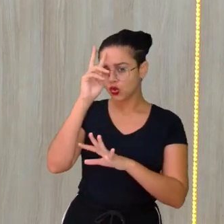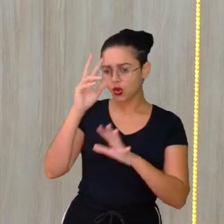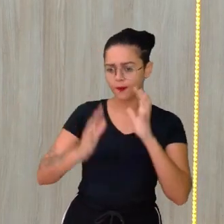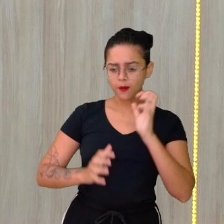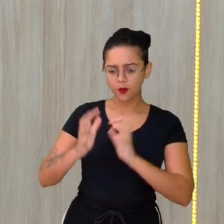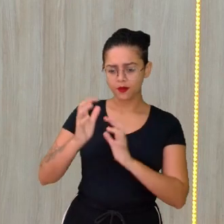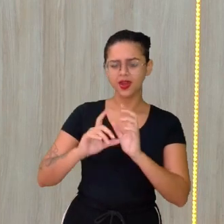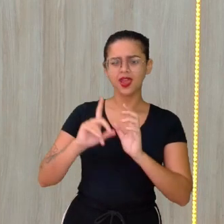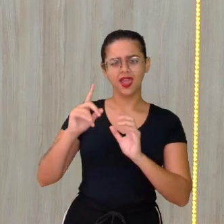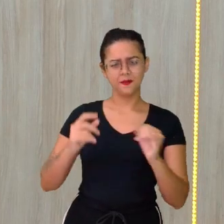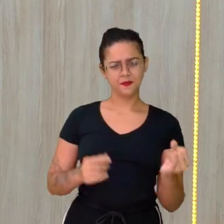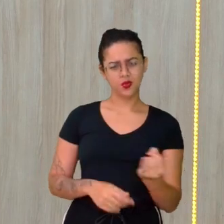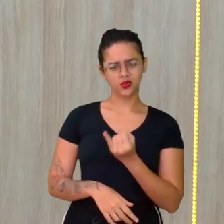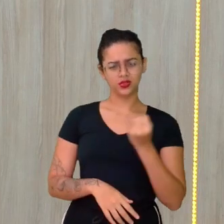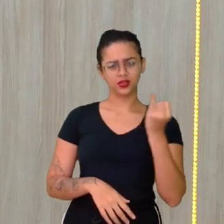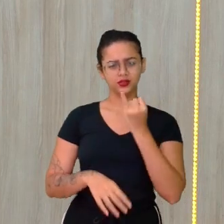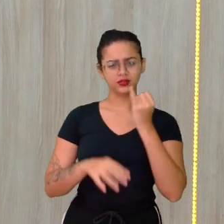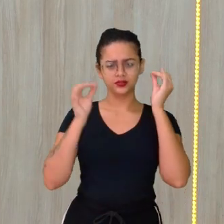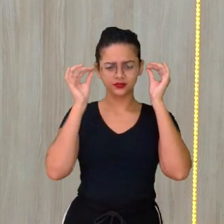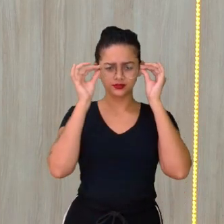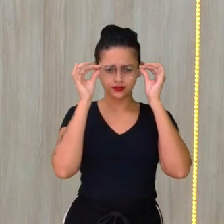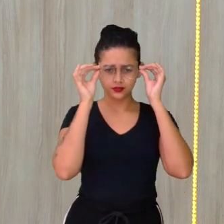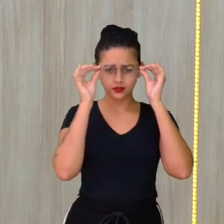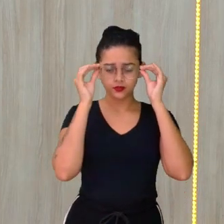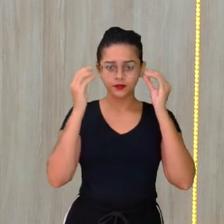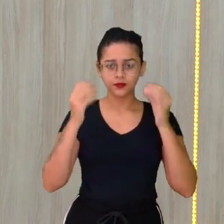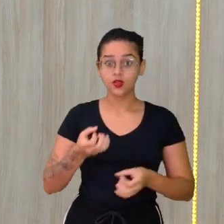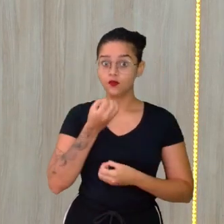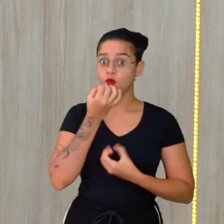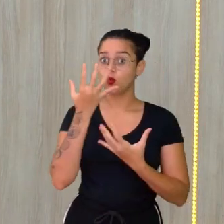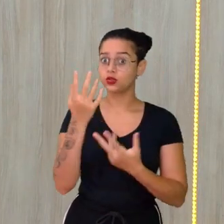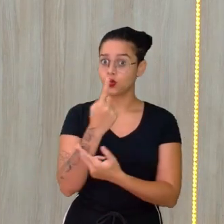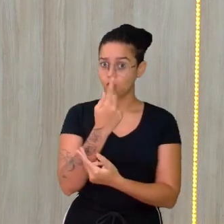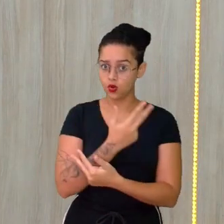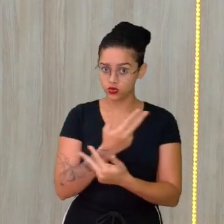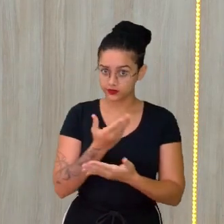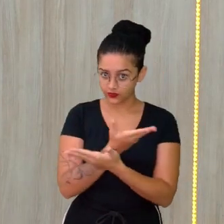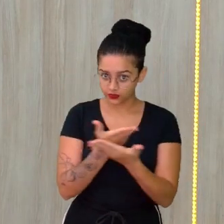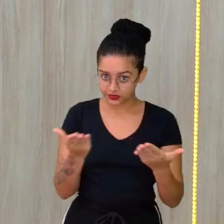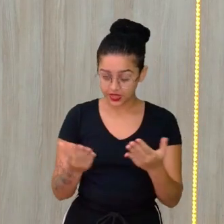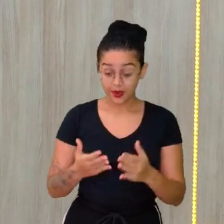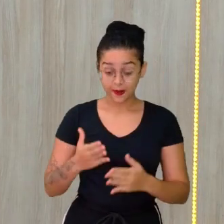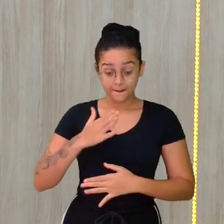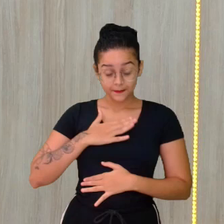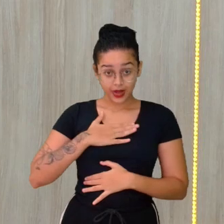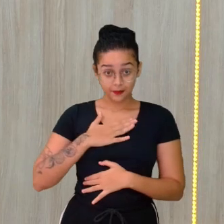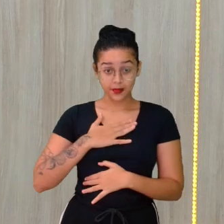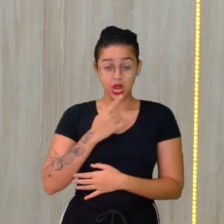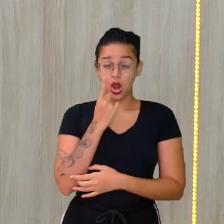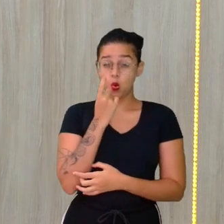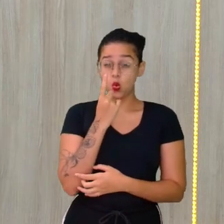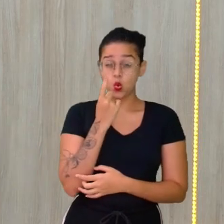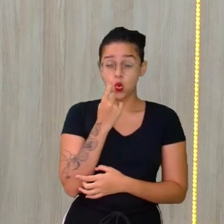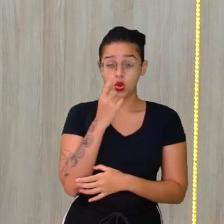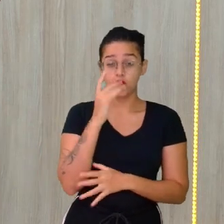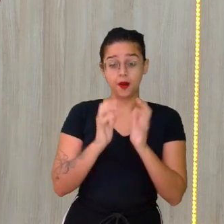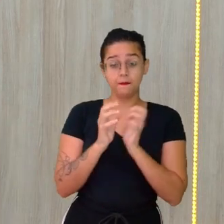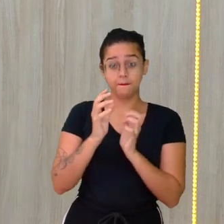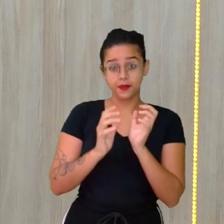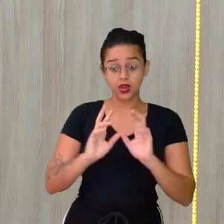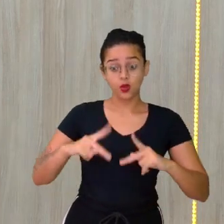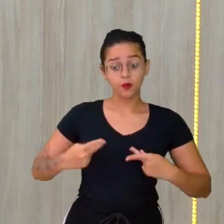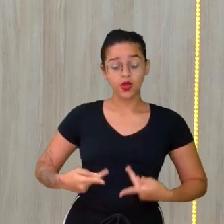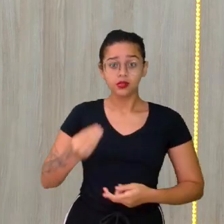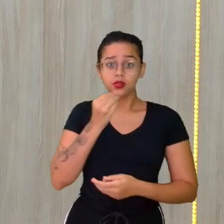são conflitos relevantes? Ó, vou dizer uma coisa para vocês. Para mim, o único conflito que a humanidade deveria se